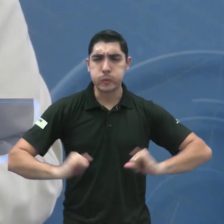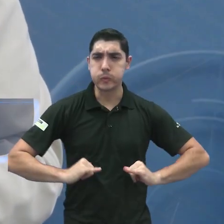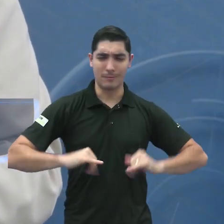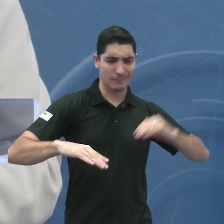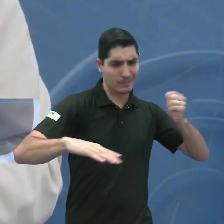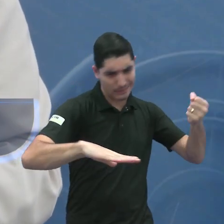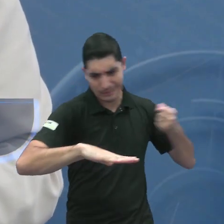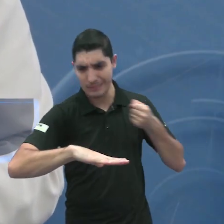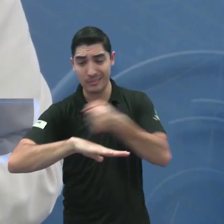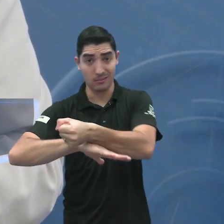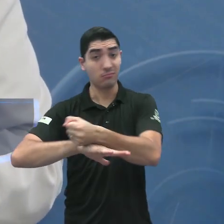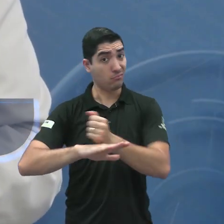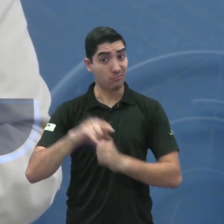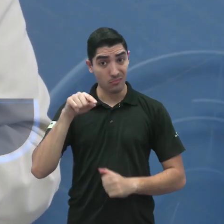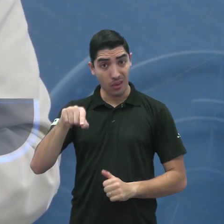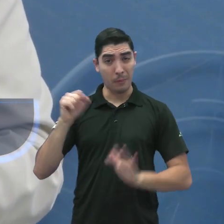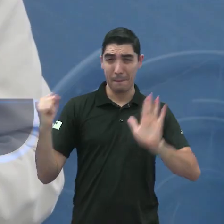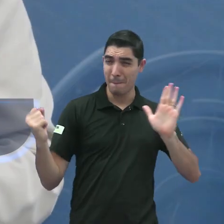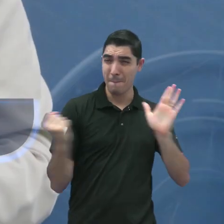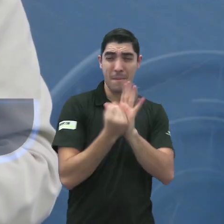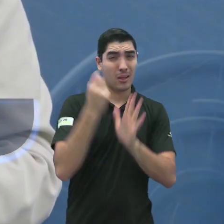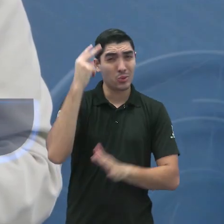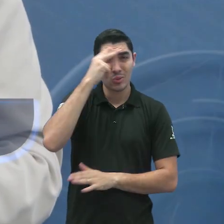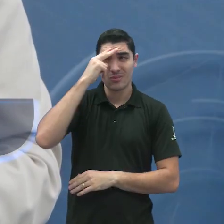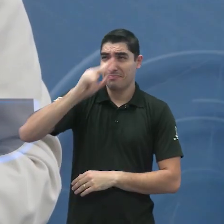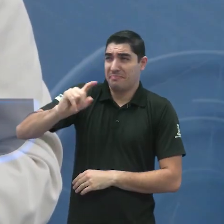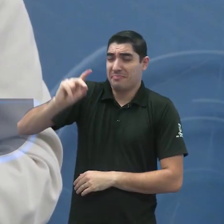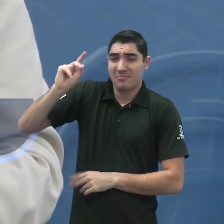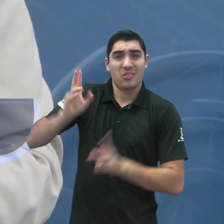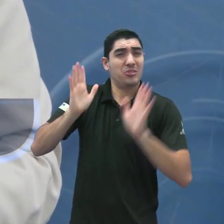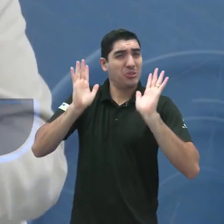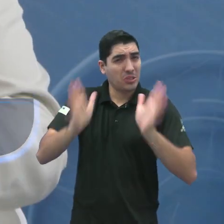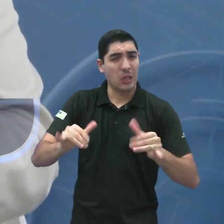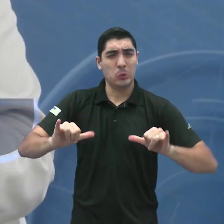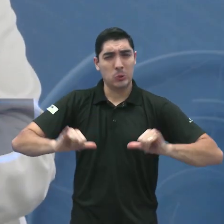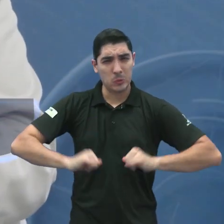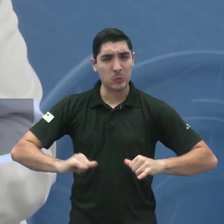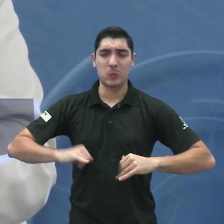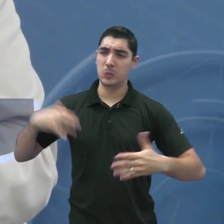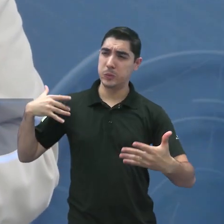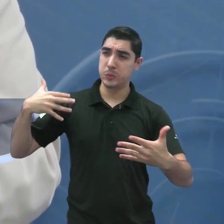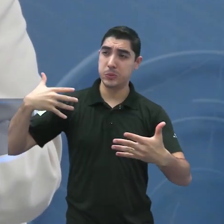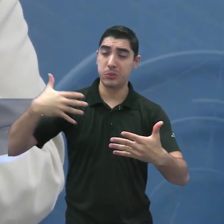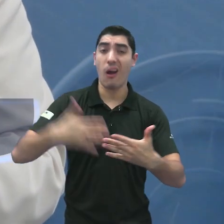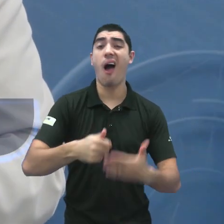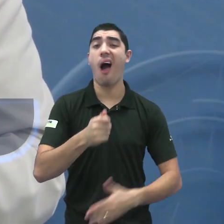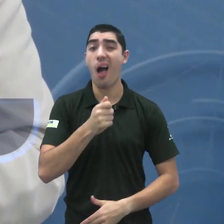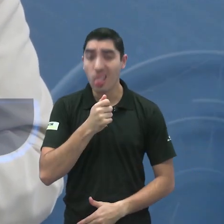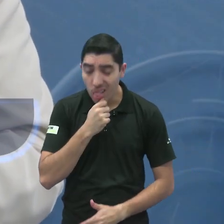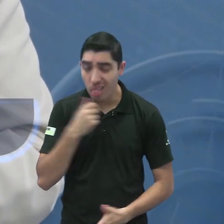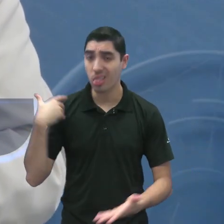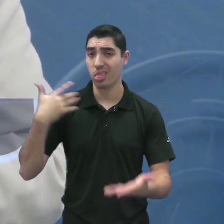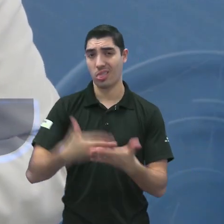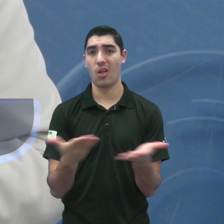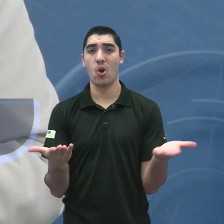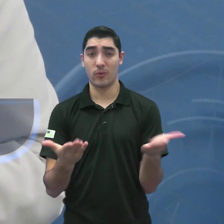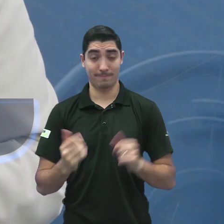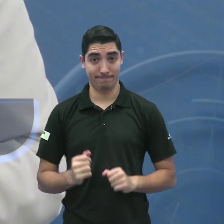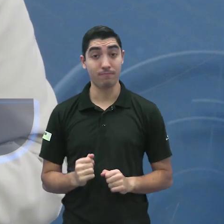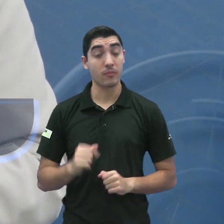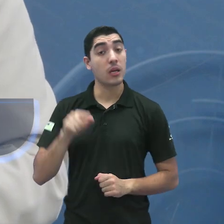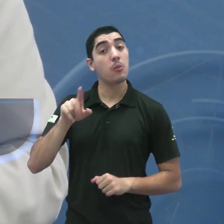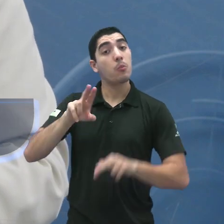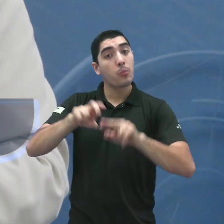barreiras históricas e desigualdade que ainda persistem. Por isso, datas como o